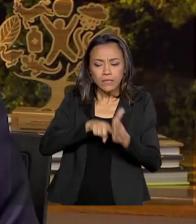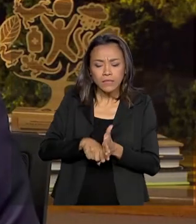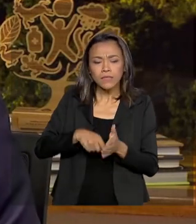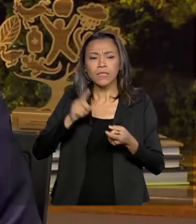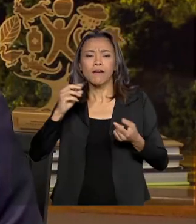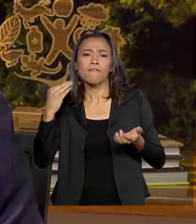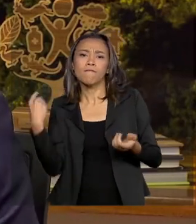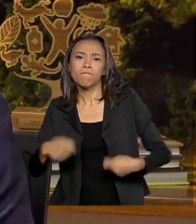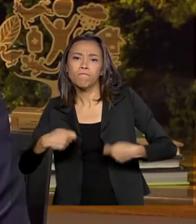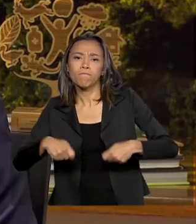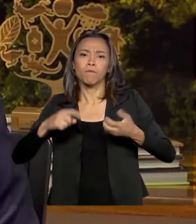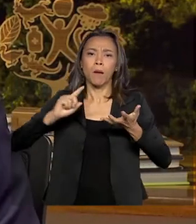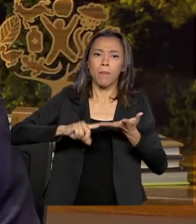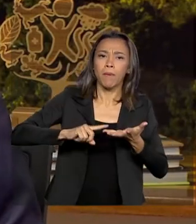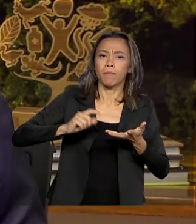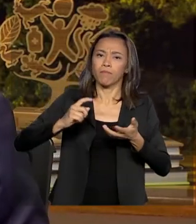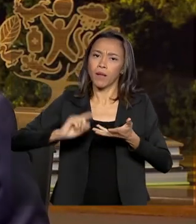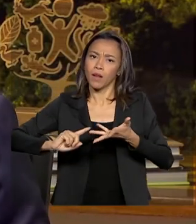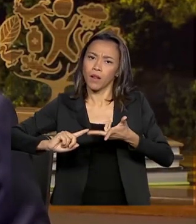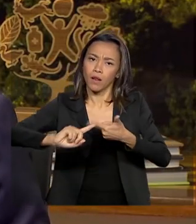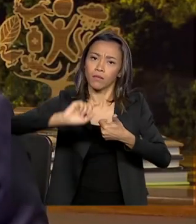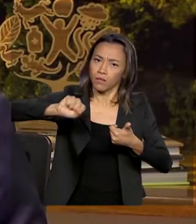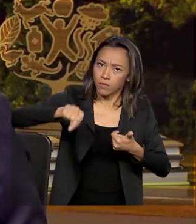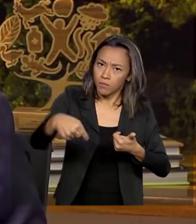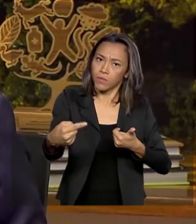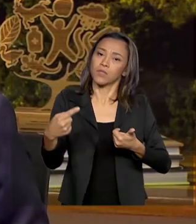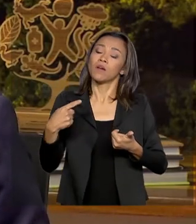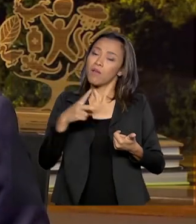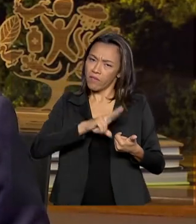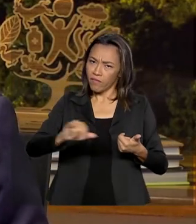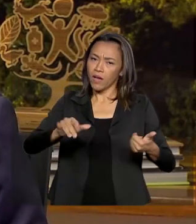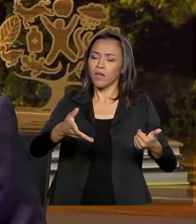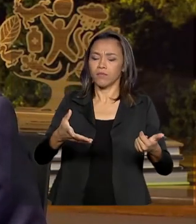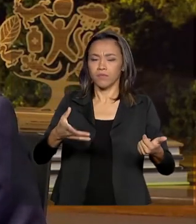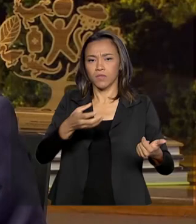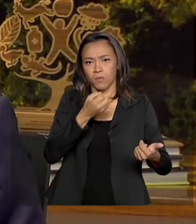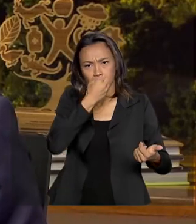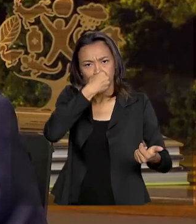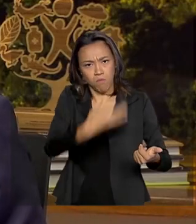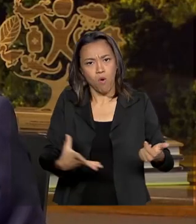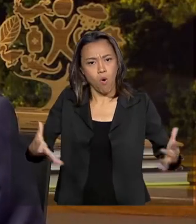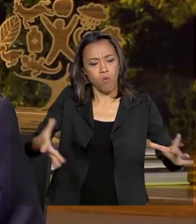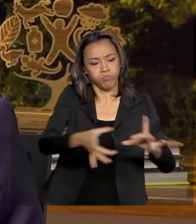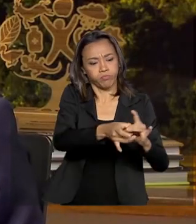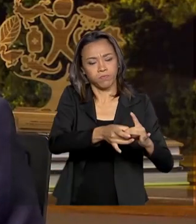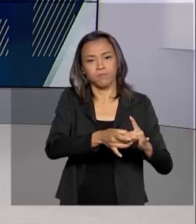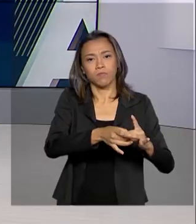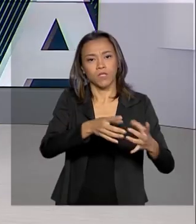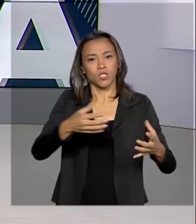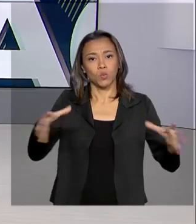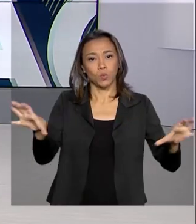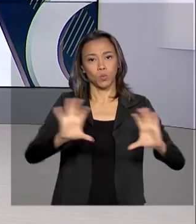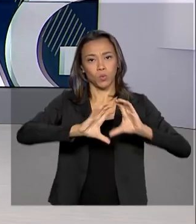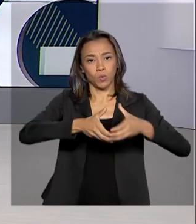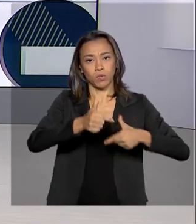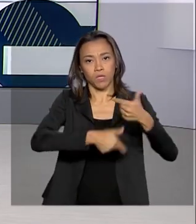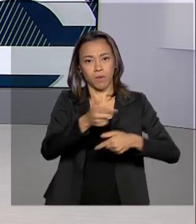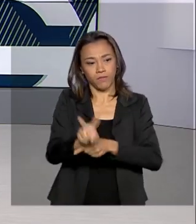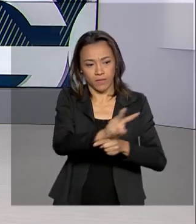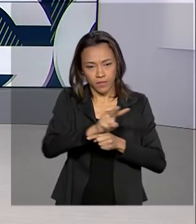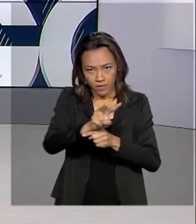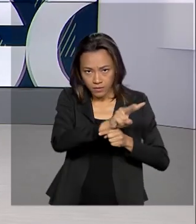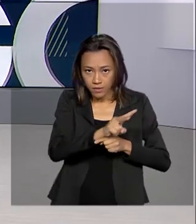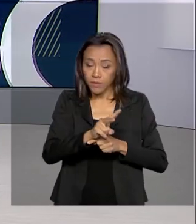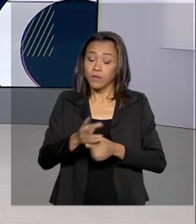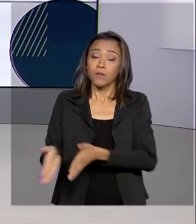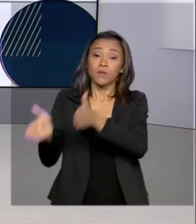é que a possibilidade mas certamente será uma agregação substancial é de equipe de fiscalização e pelas redes sociais